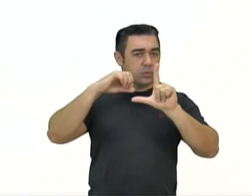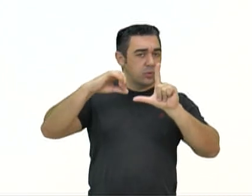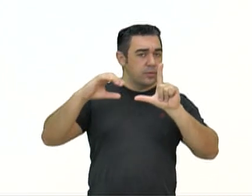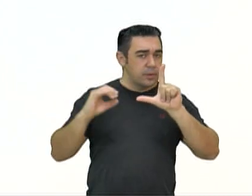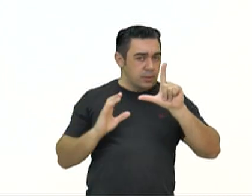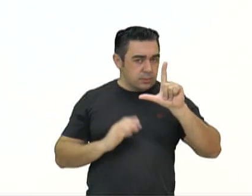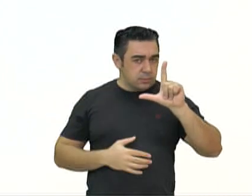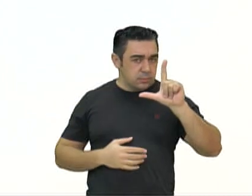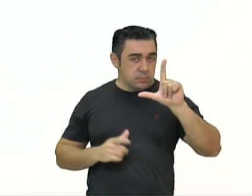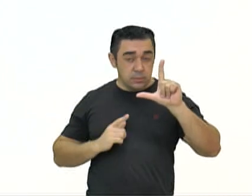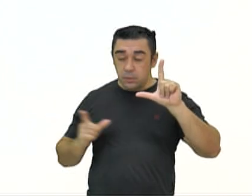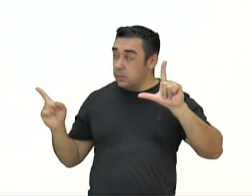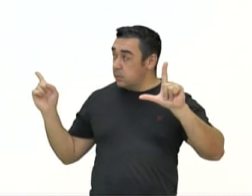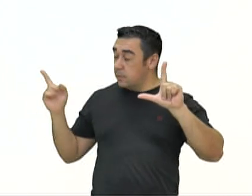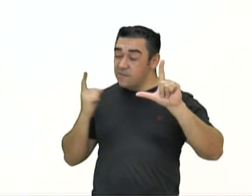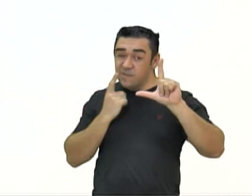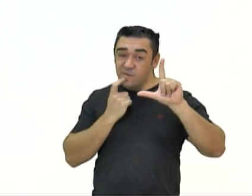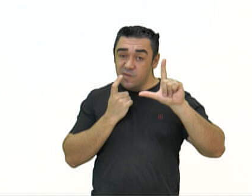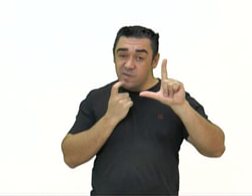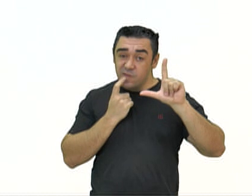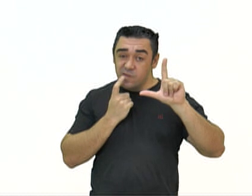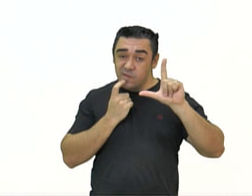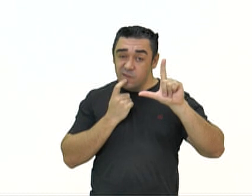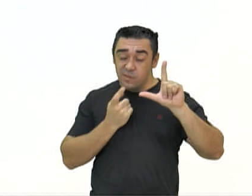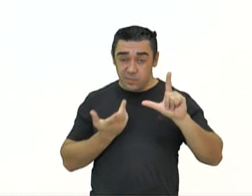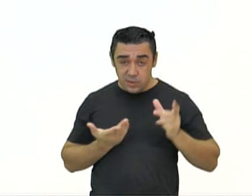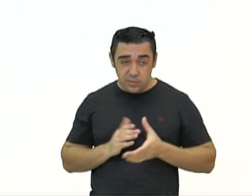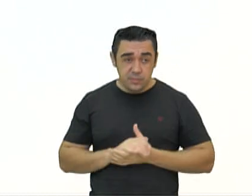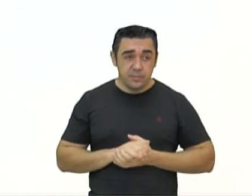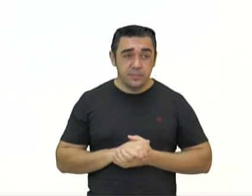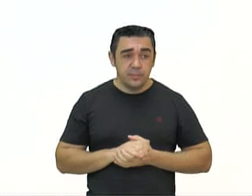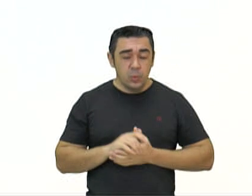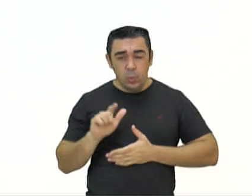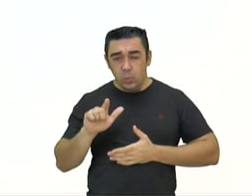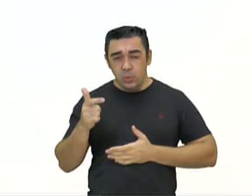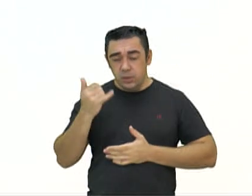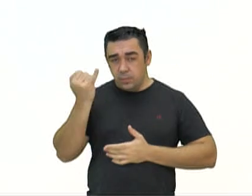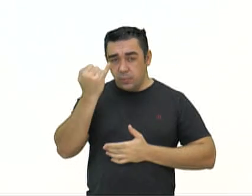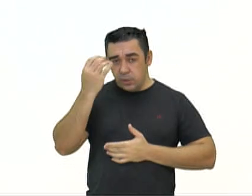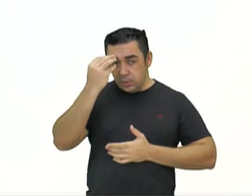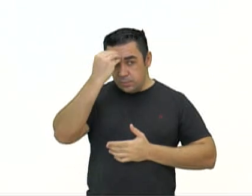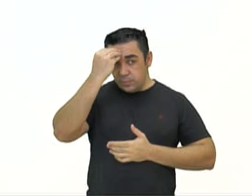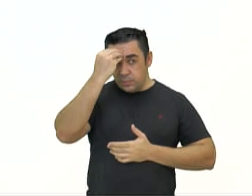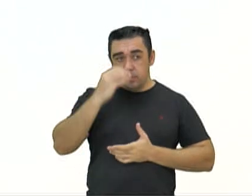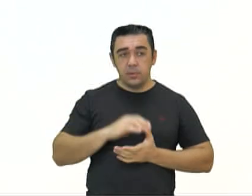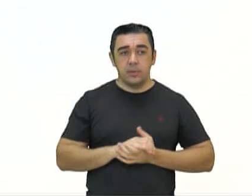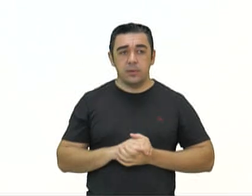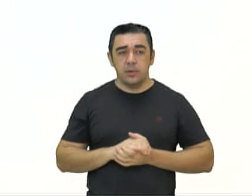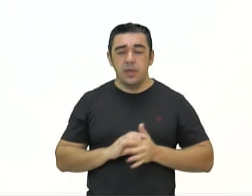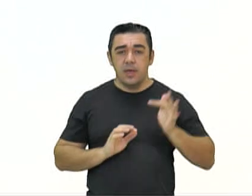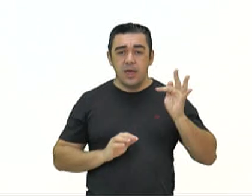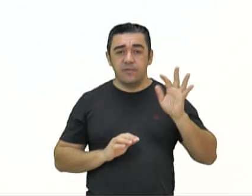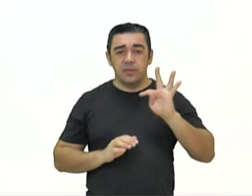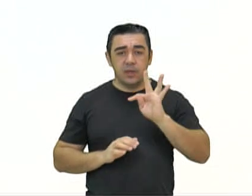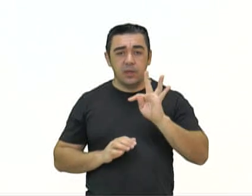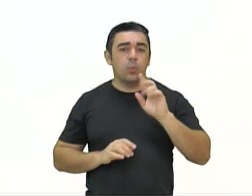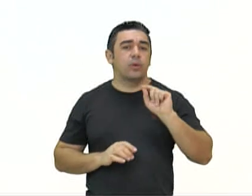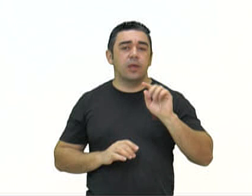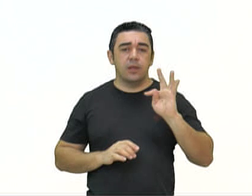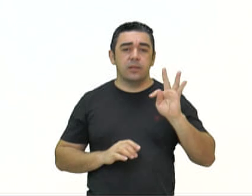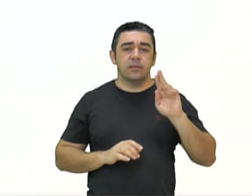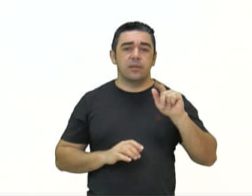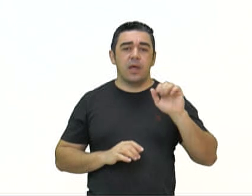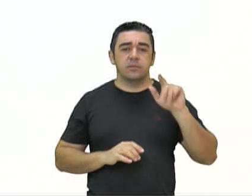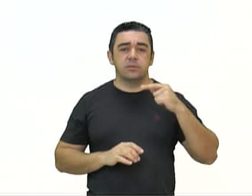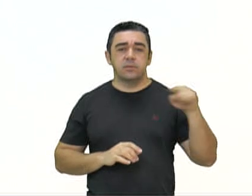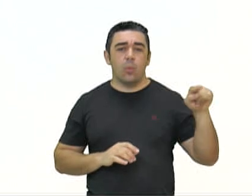como estou representando pela cor vermelha aqui. Outra coisa importante a gente tem que salientar aqui, ó, a força tração. Né? A tração